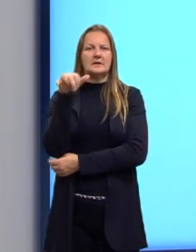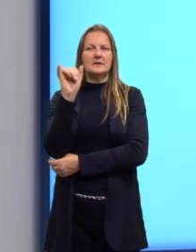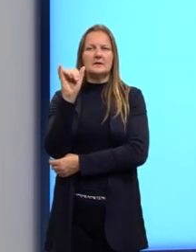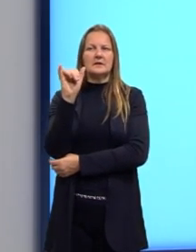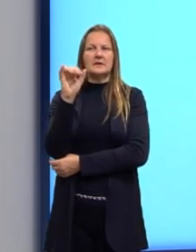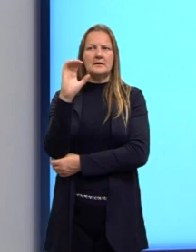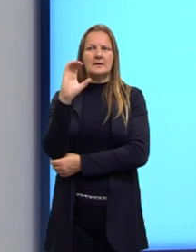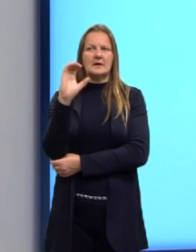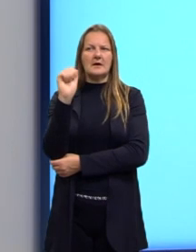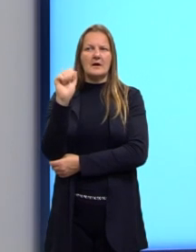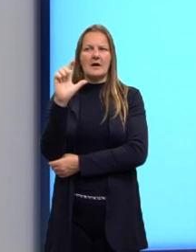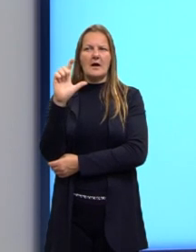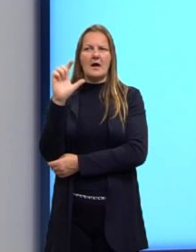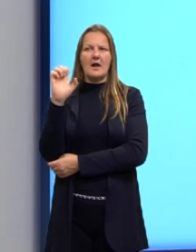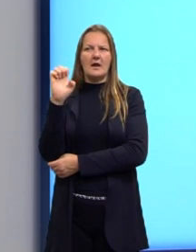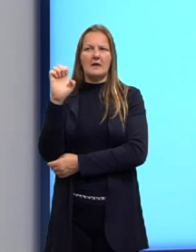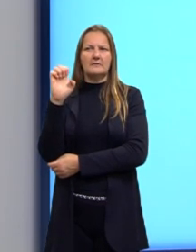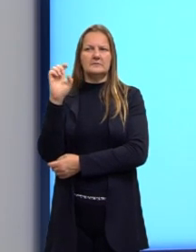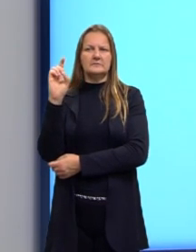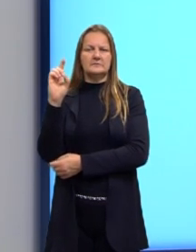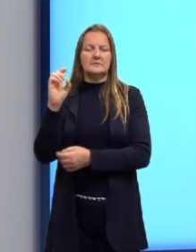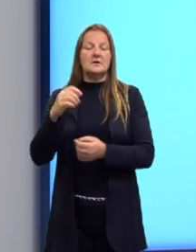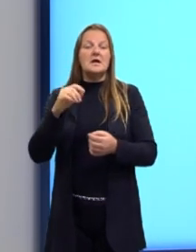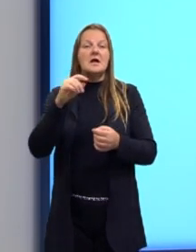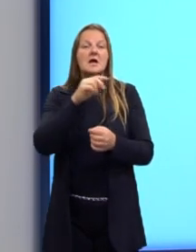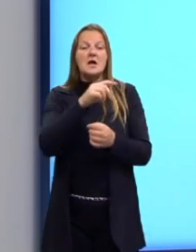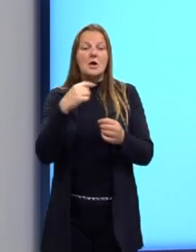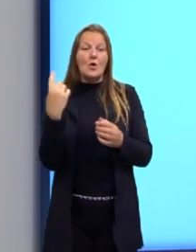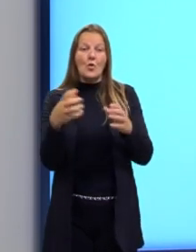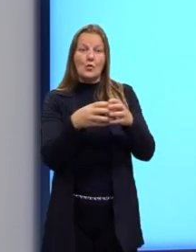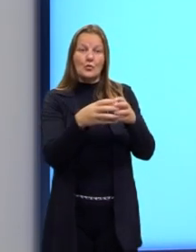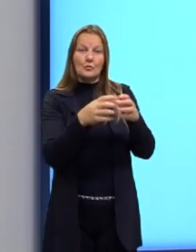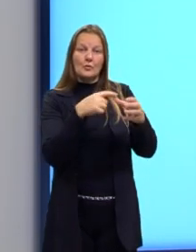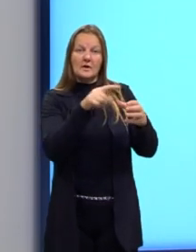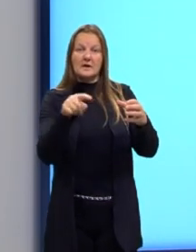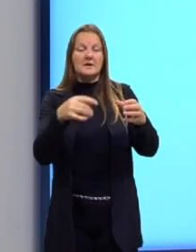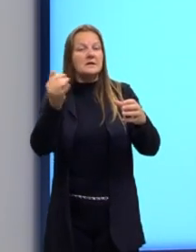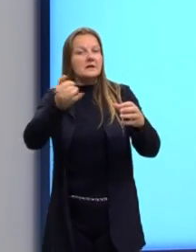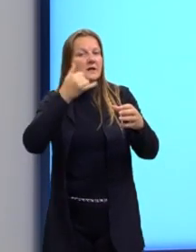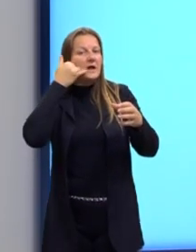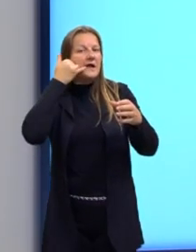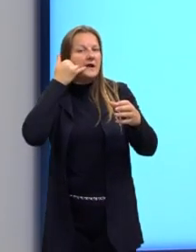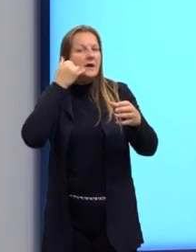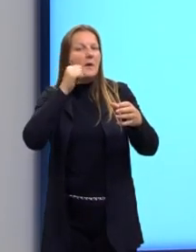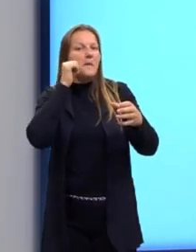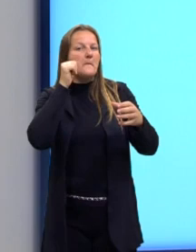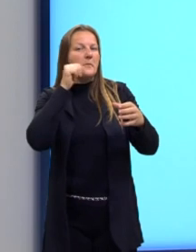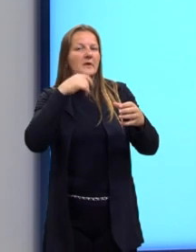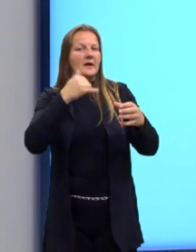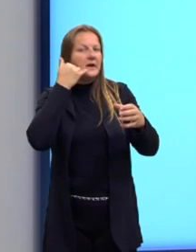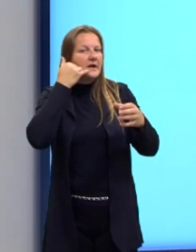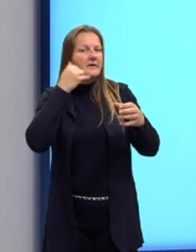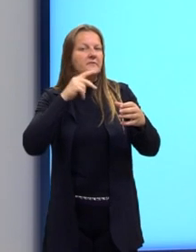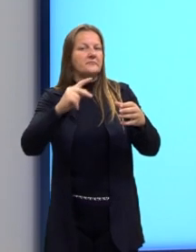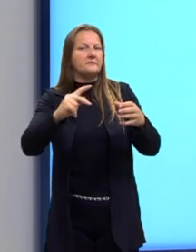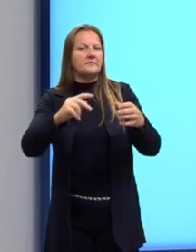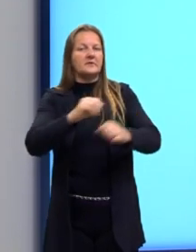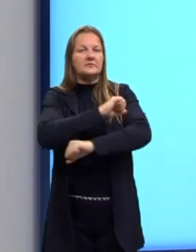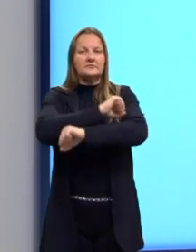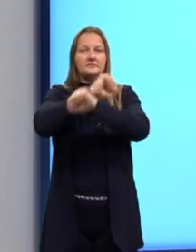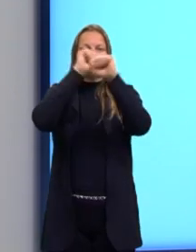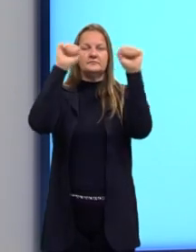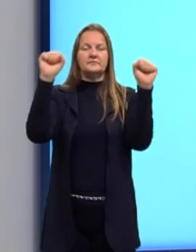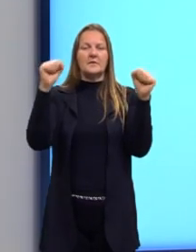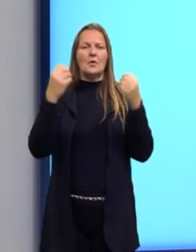eles telefonaram para mulher de manhã como é que eu consigo separar Olha